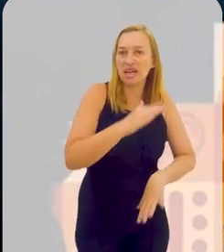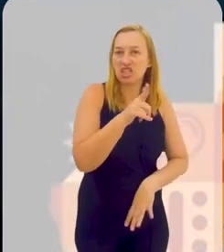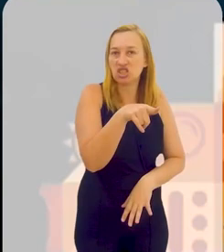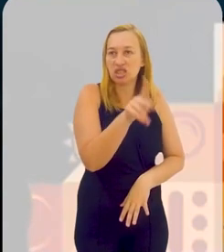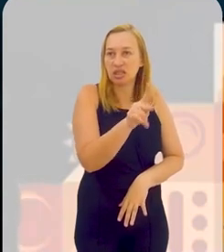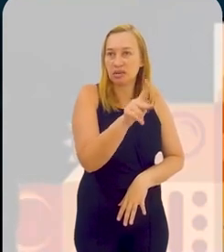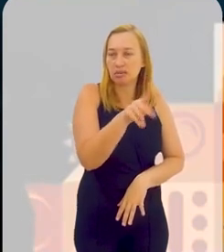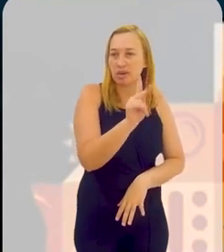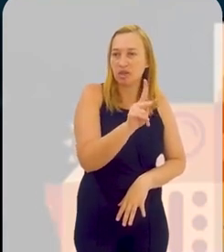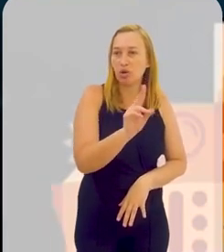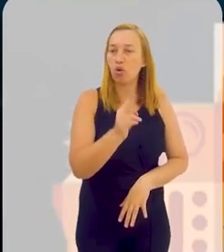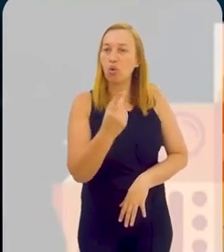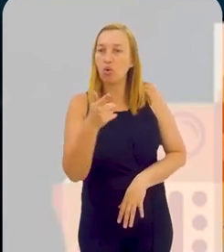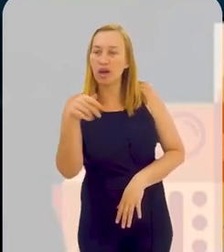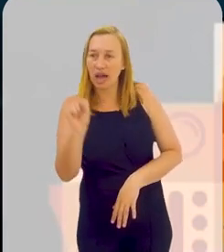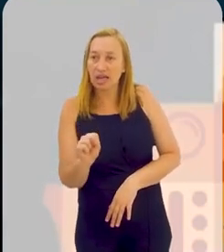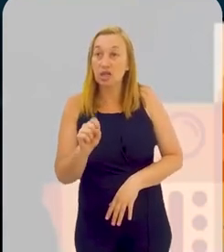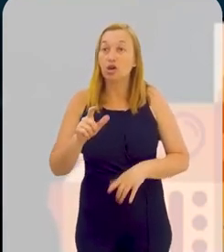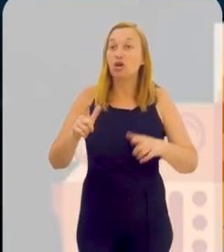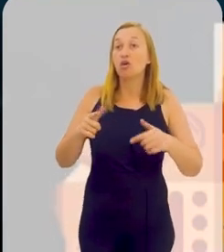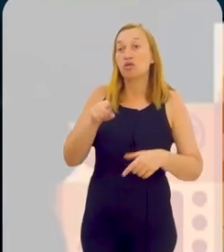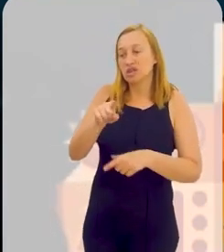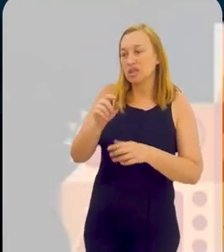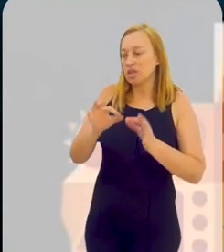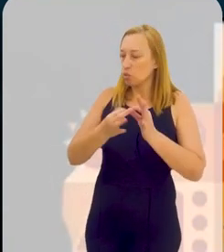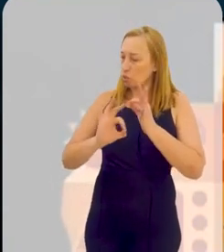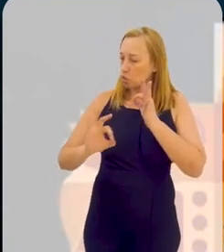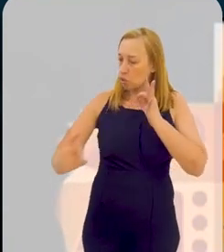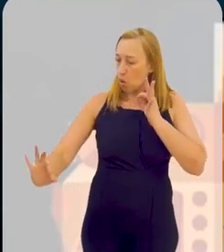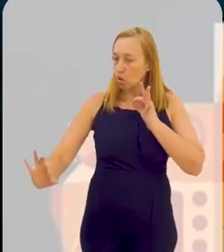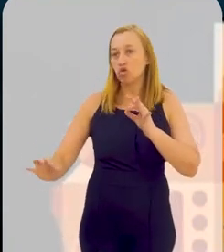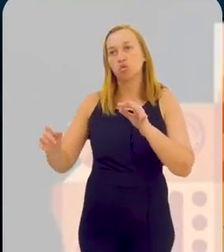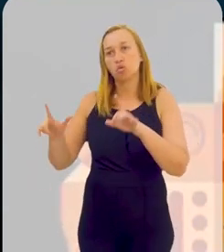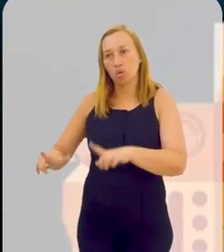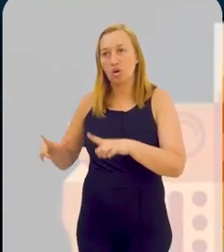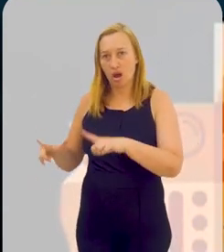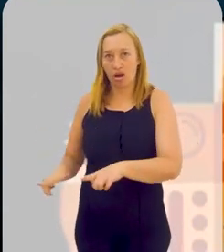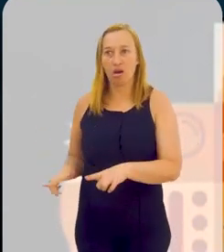mais gás ou mais petróleo? Como você tem uma reserva muito longe